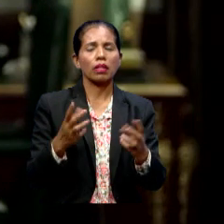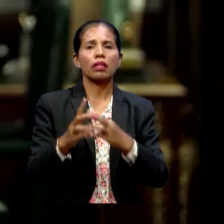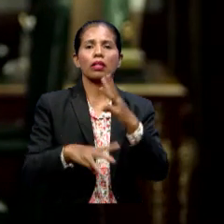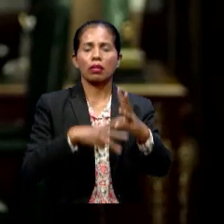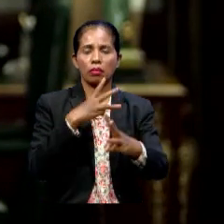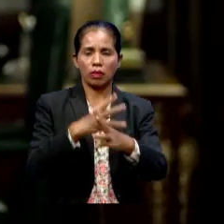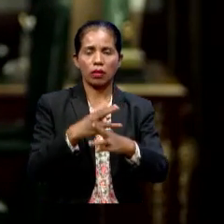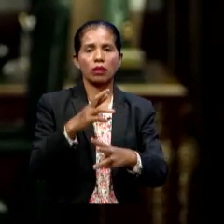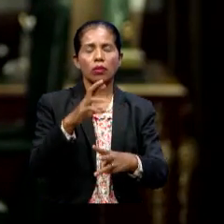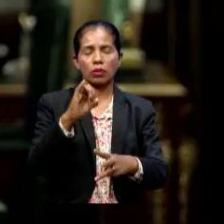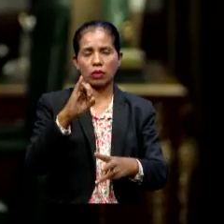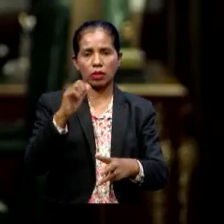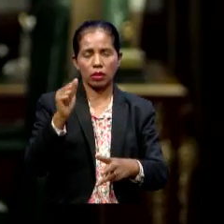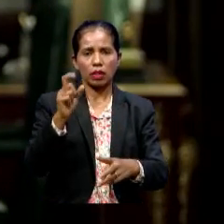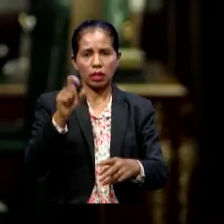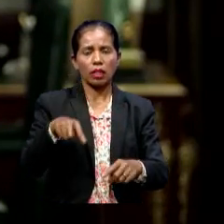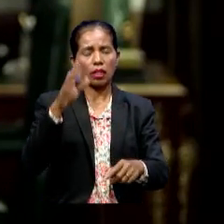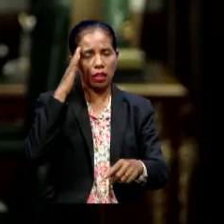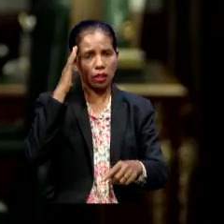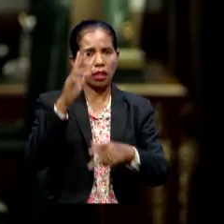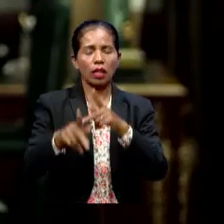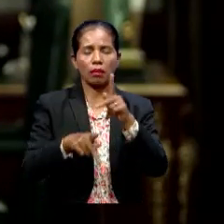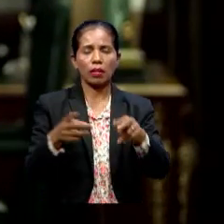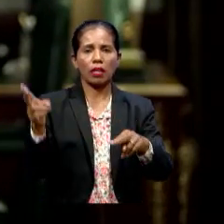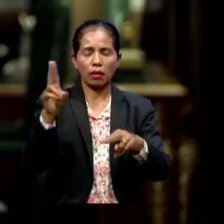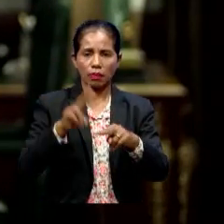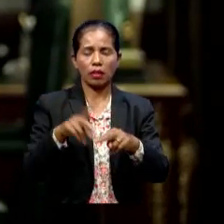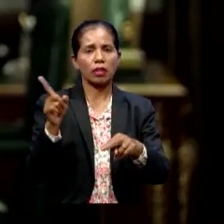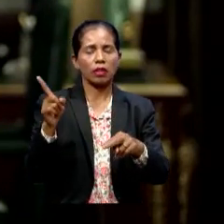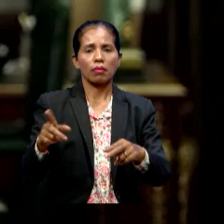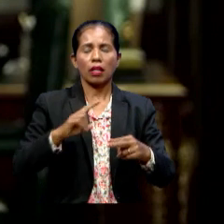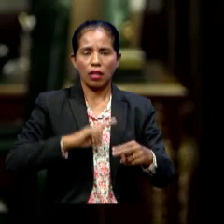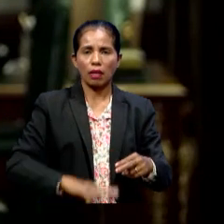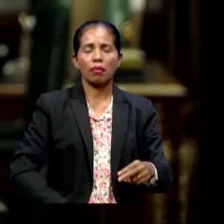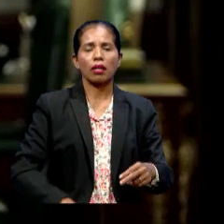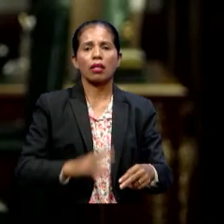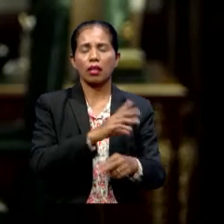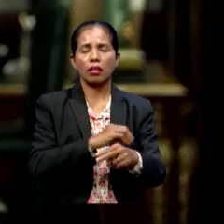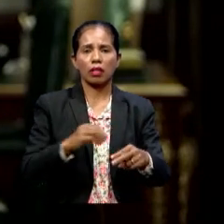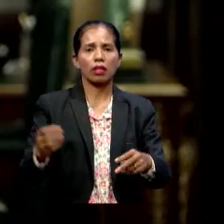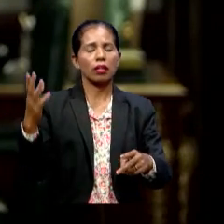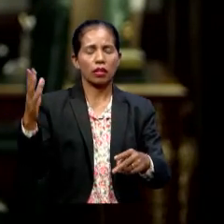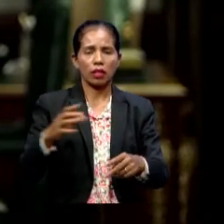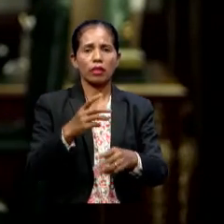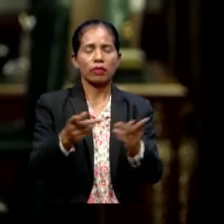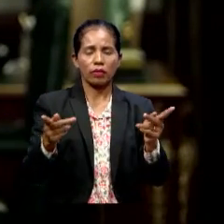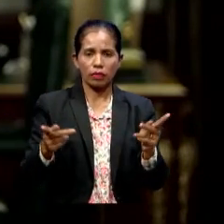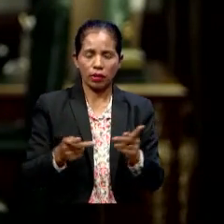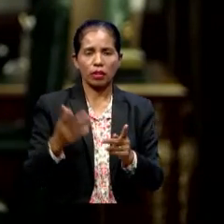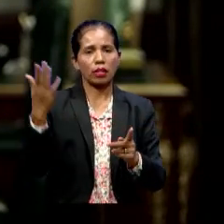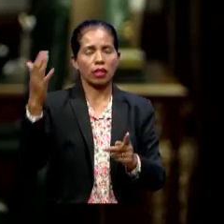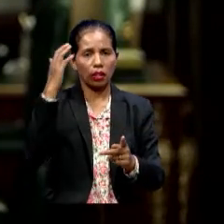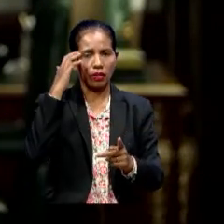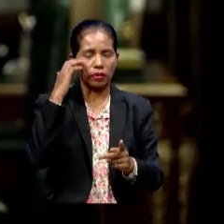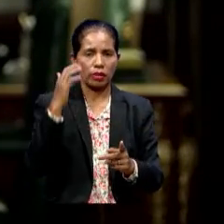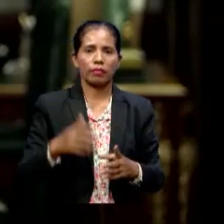Rússia tem que atene ho claro katak e manebe aumenta ameaça ba hamlaha, liliu ia região crítico sira ia África. Vid, a